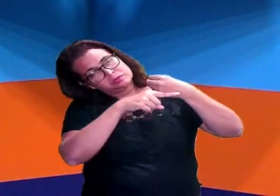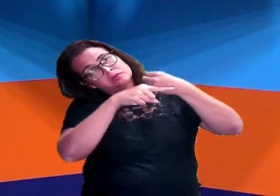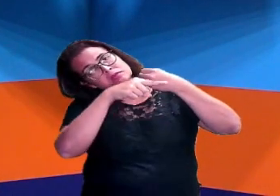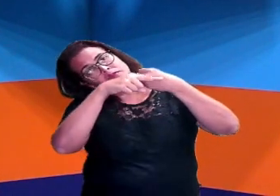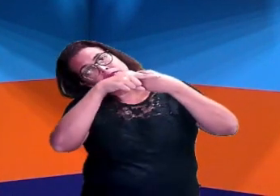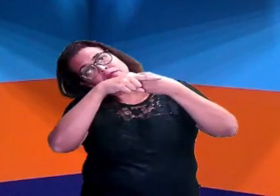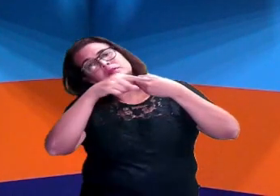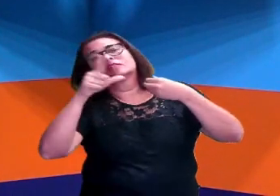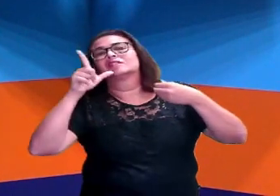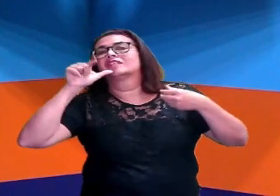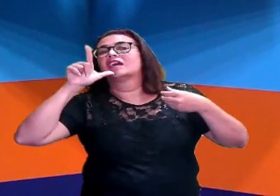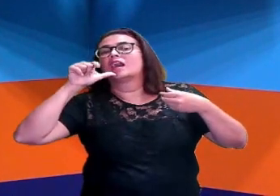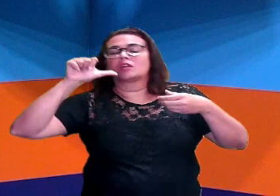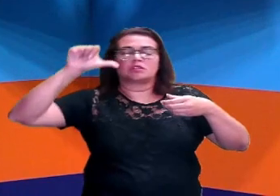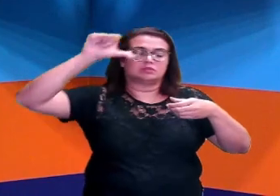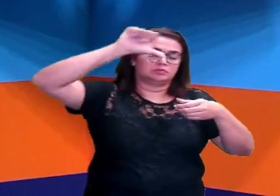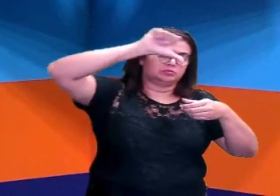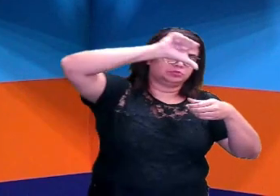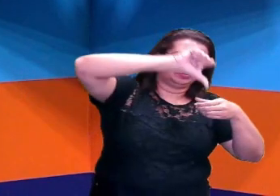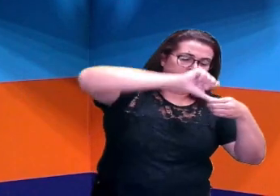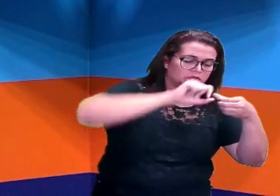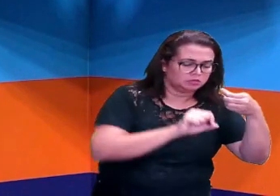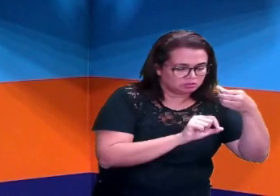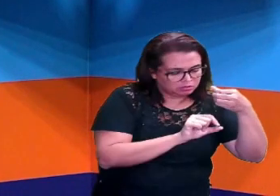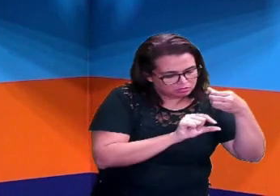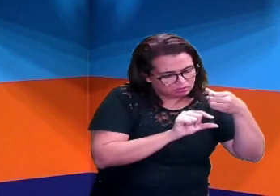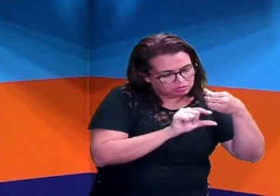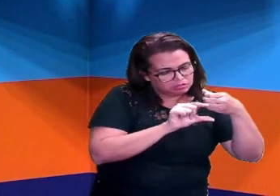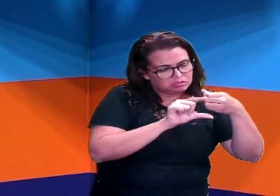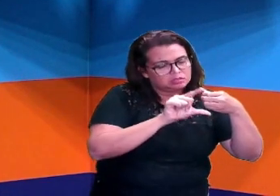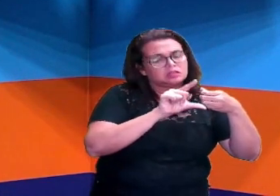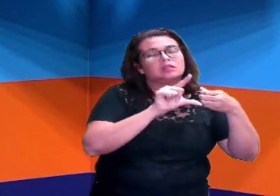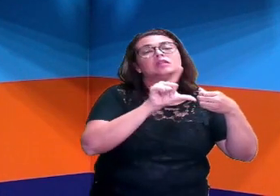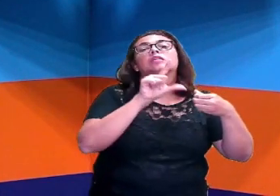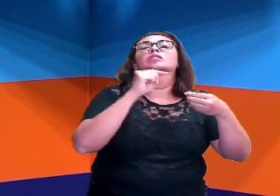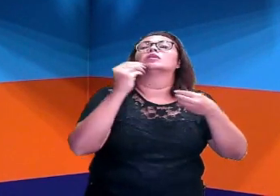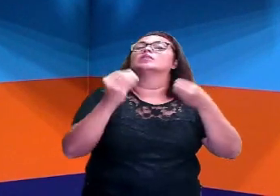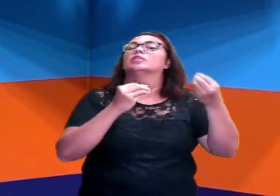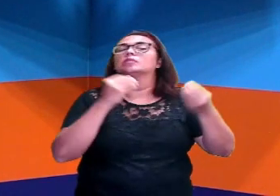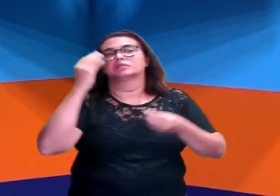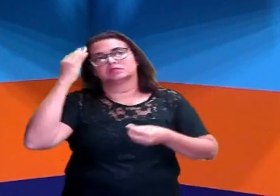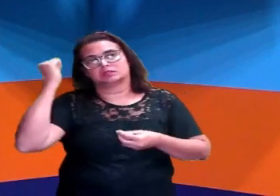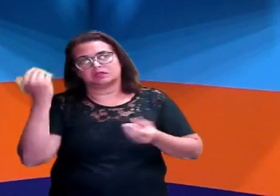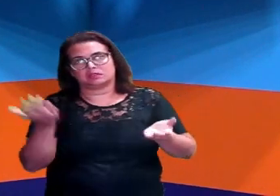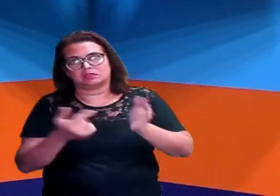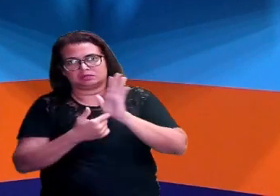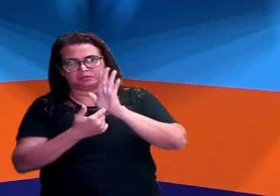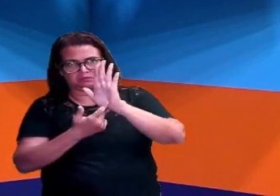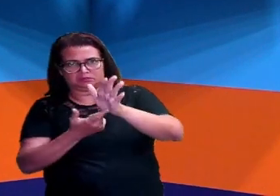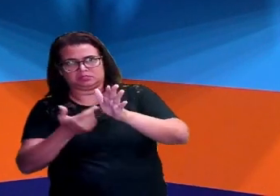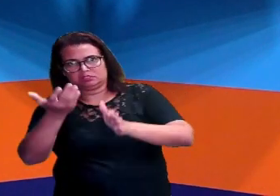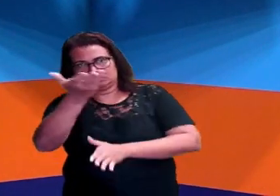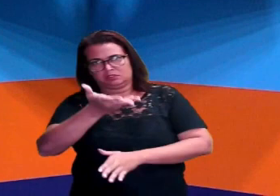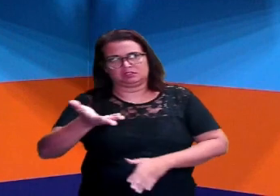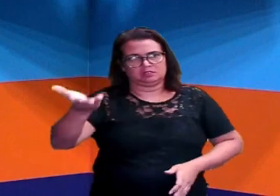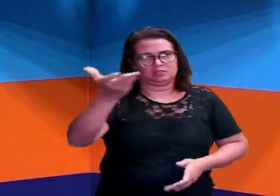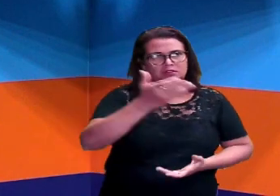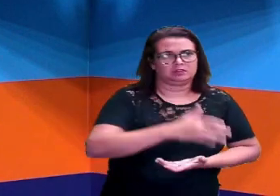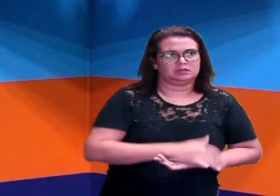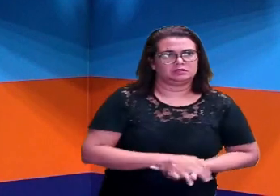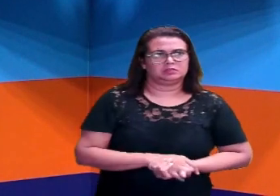pote, né? Ou numa jarra de água. Então, tudo isso eu vou demonstrar aqui para vocês, ok?